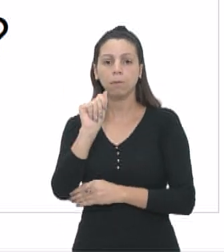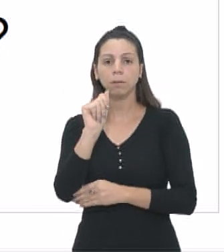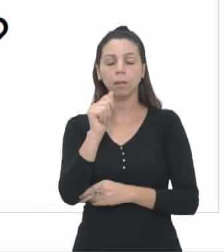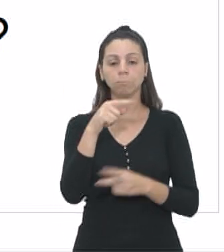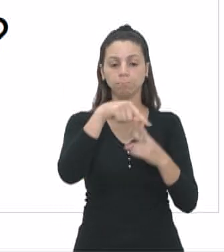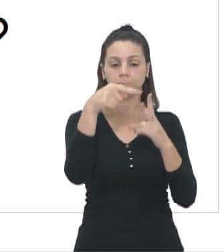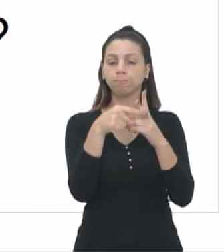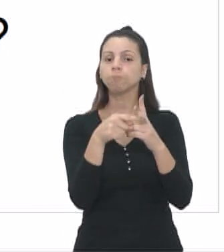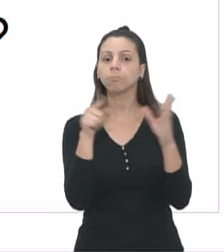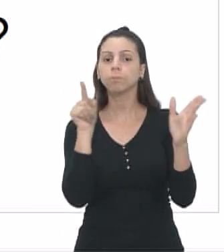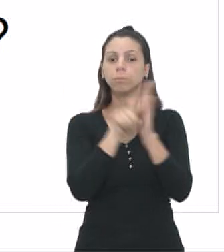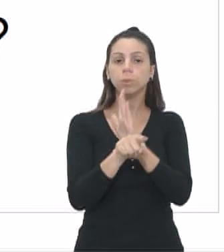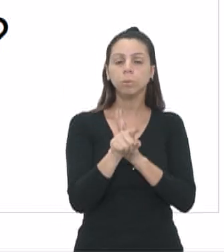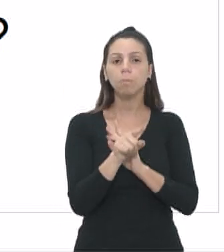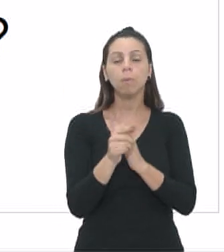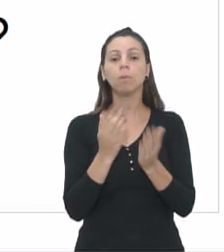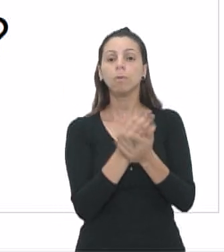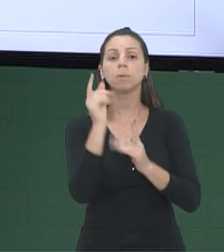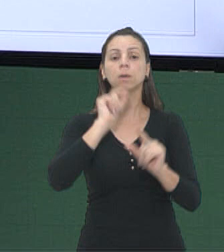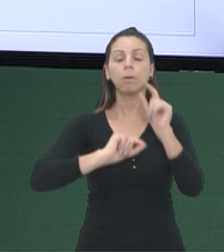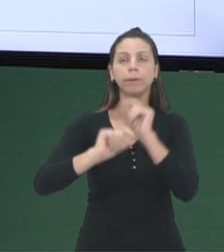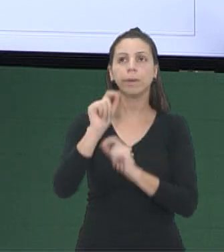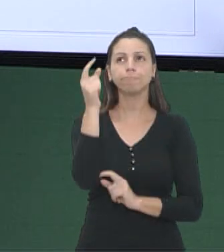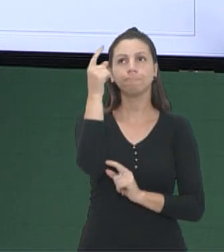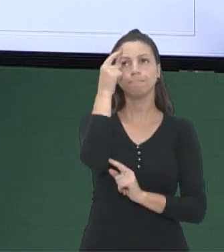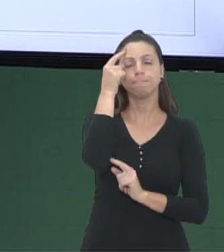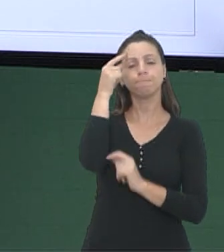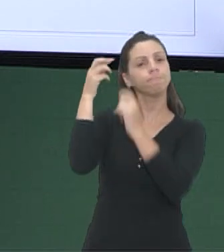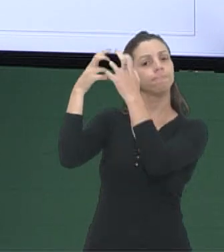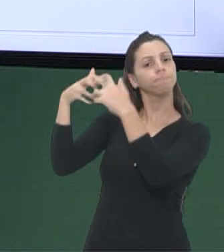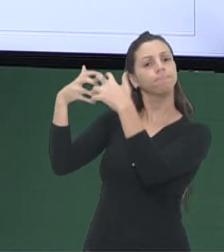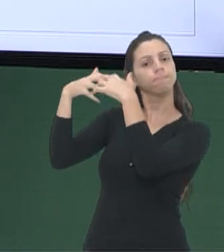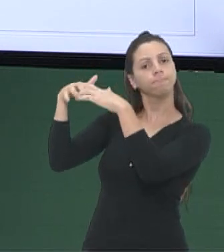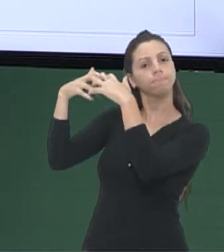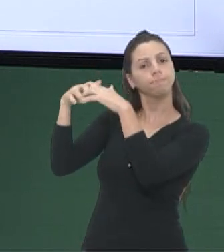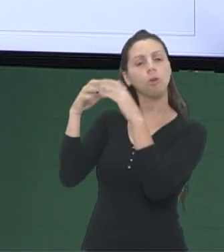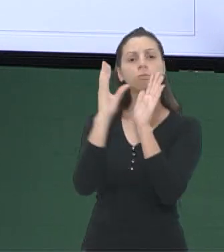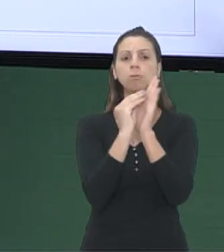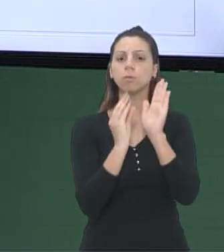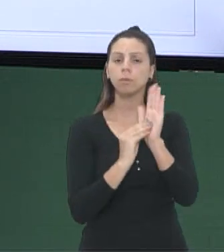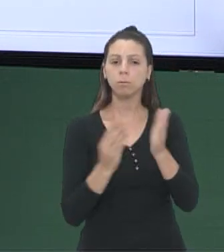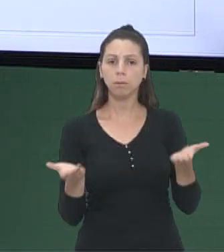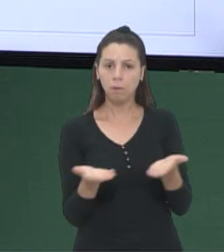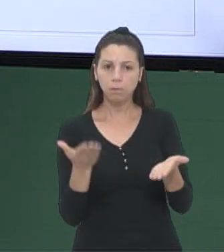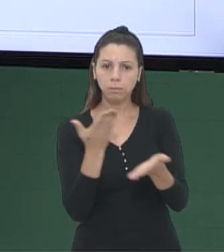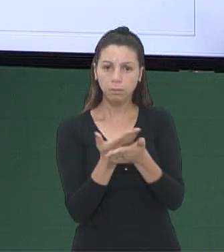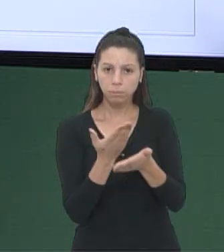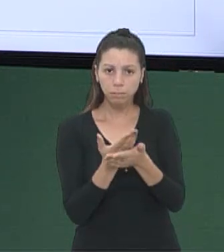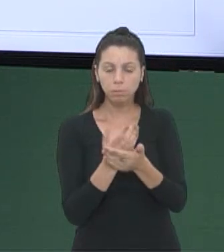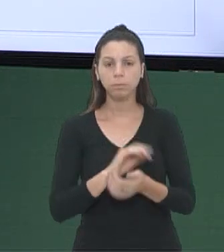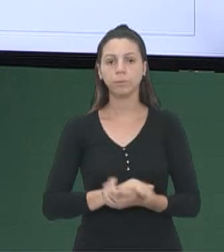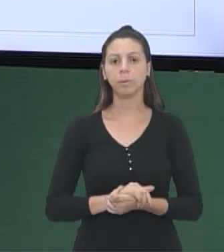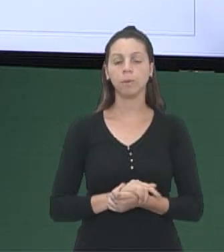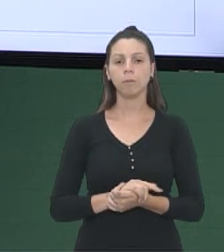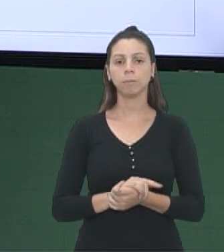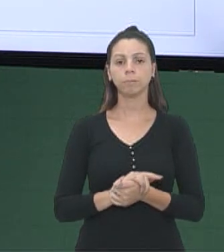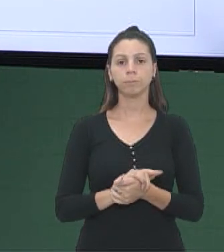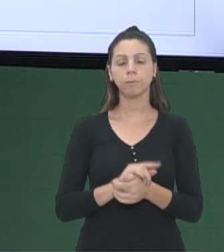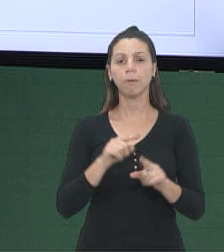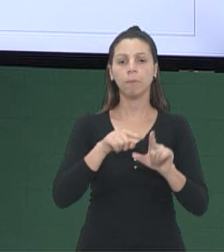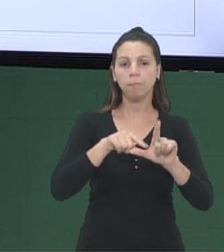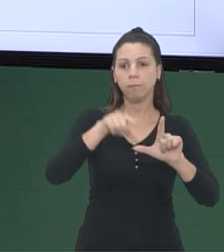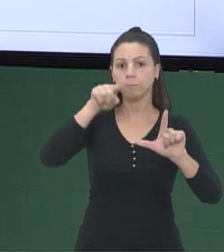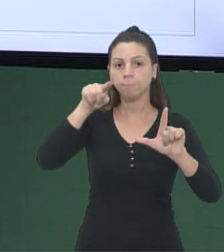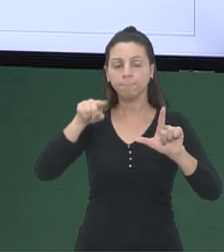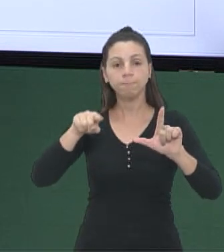a pensar sobre os conteúdos que serão vistos na nossa aula de hoje. Será que quando eu estou falando em escala